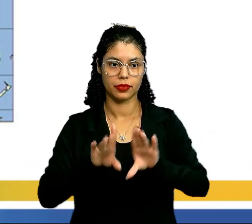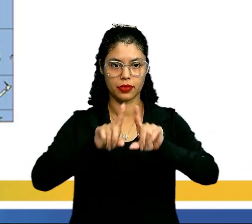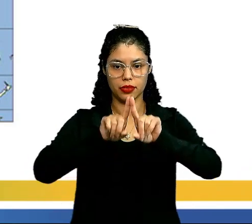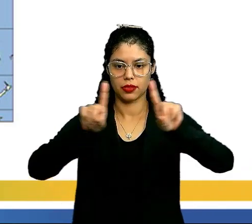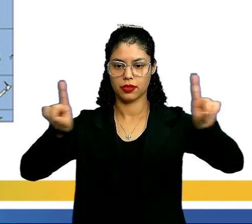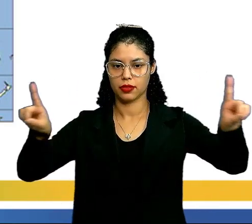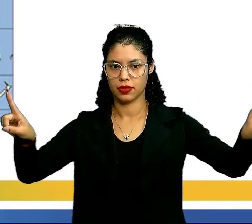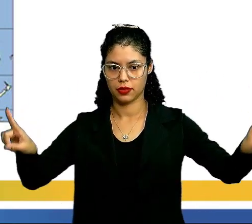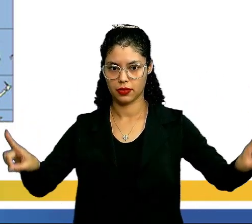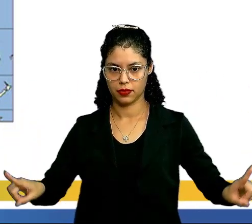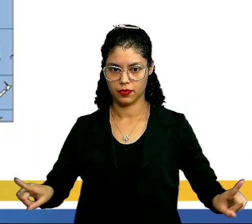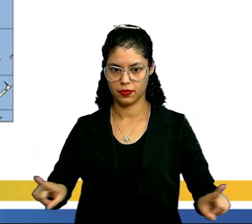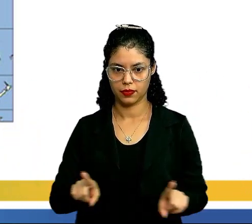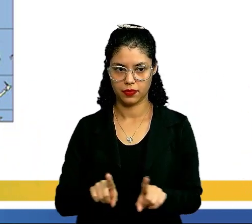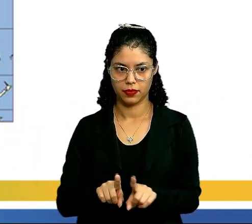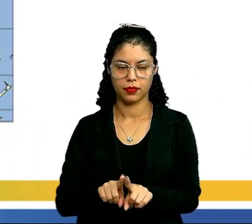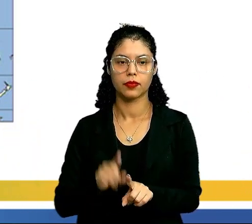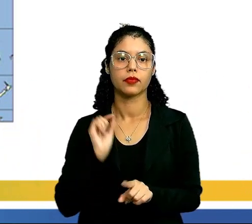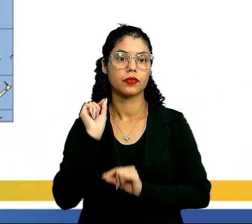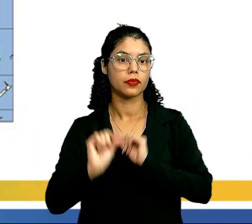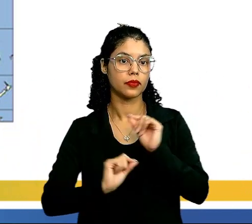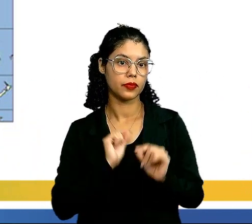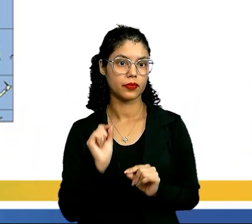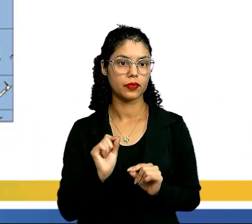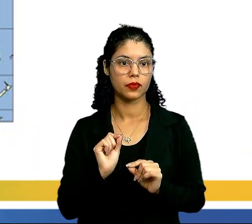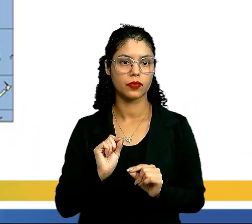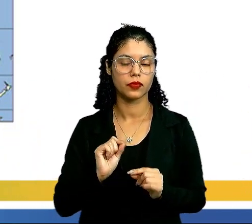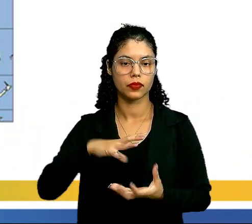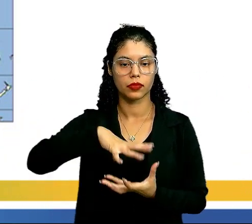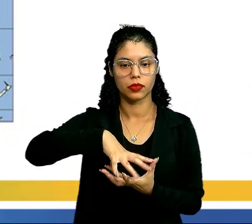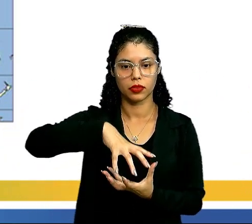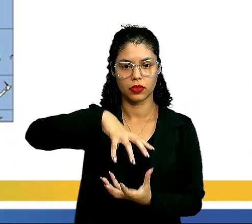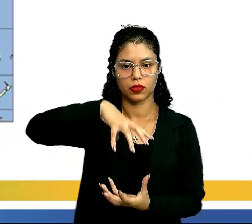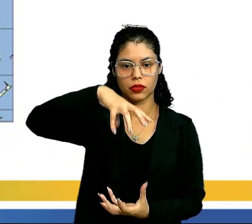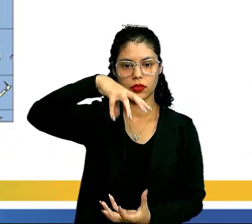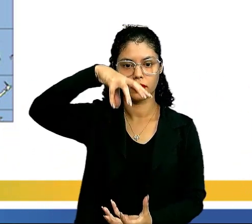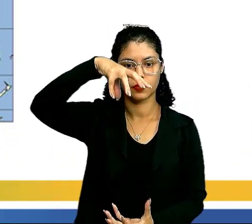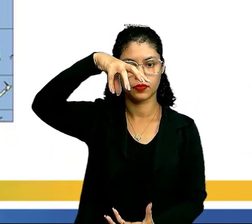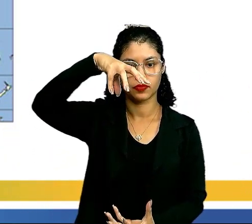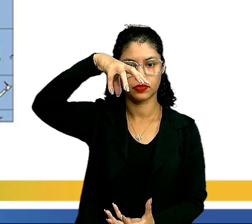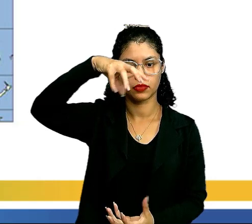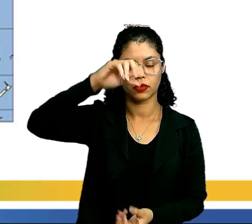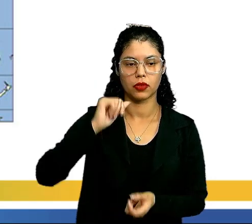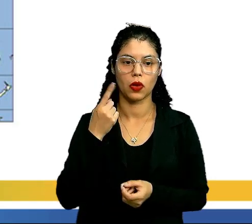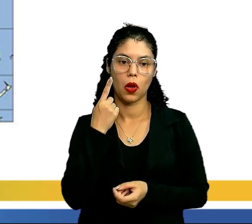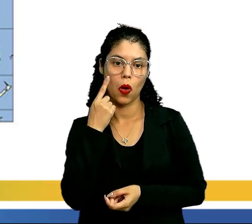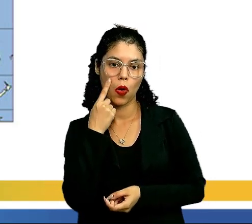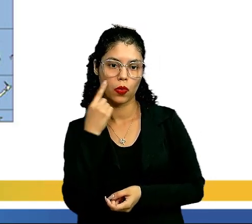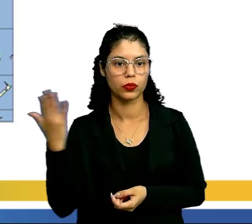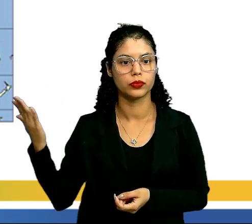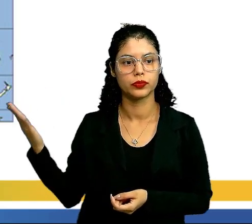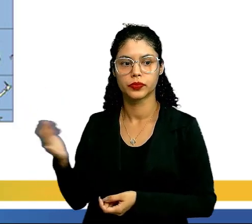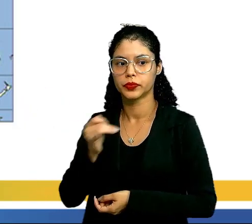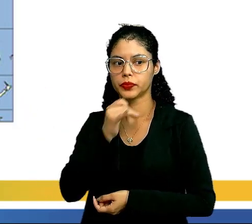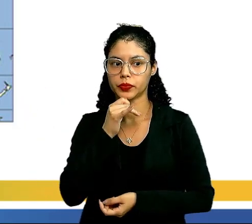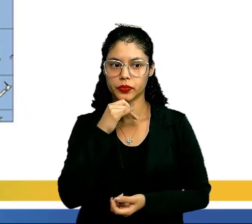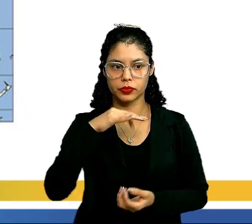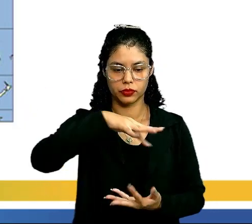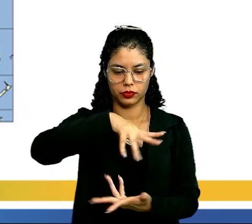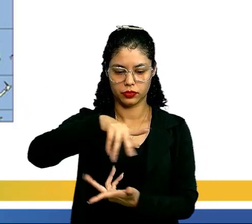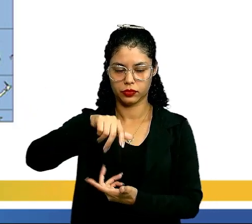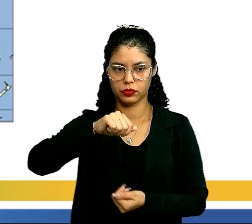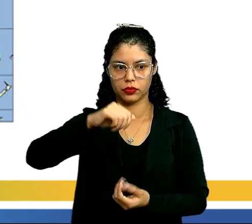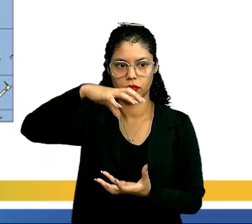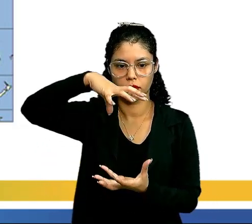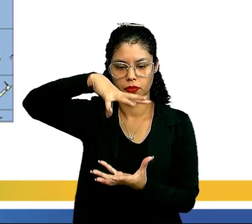chamada projeção cilíndrica. O que é essa projeção cilíndrica? Olha para o exemplo que eu trouxe para